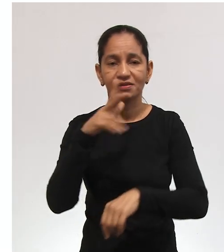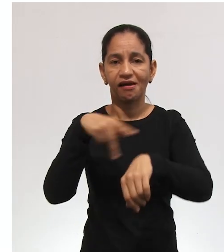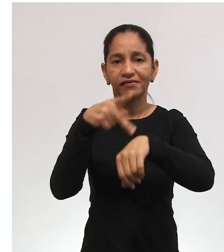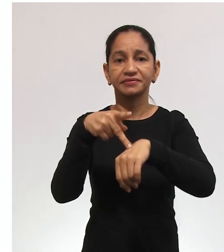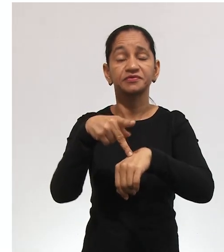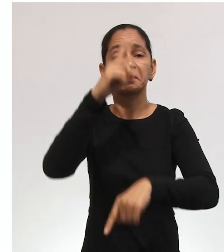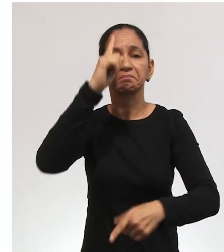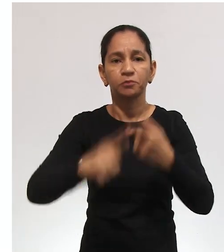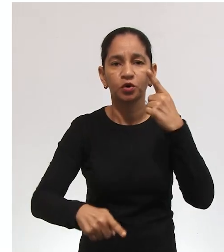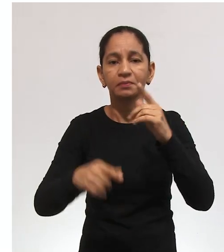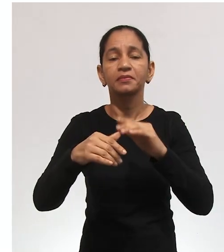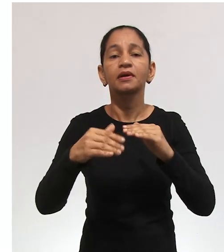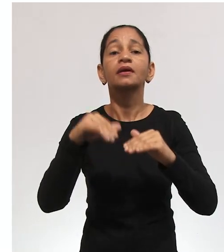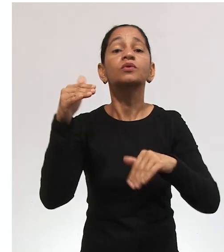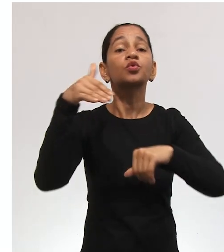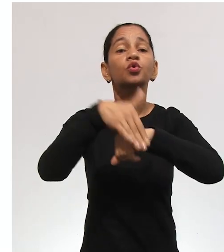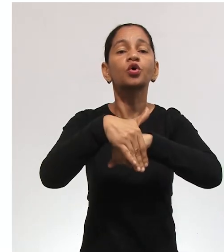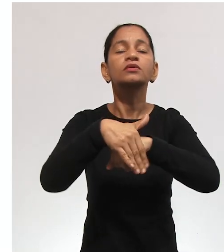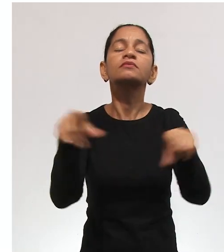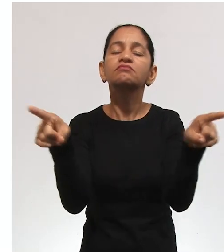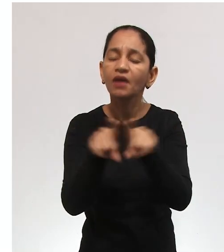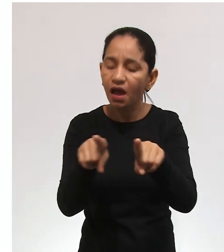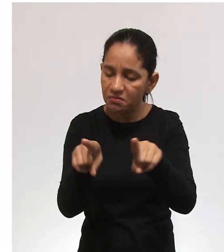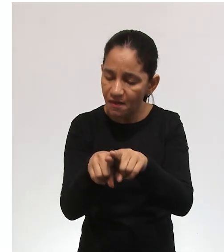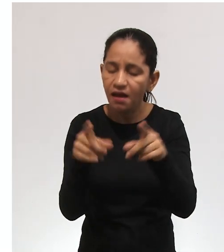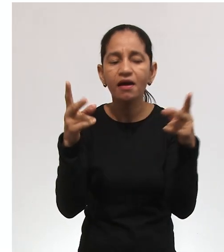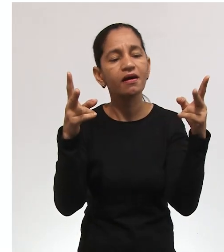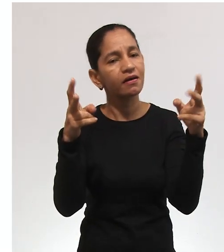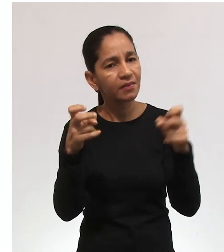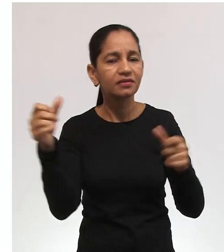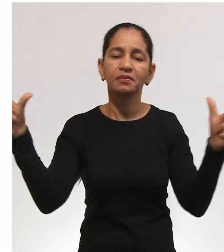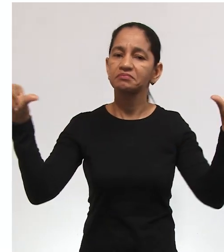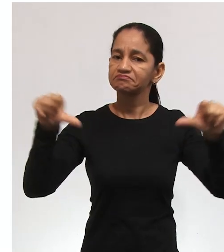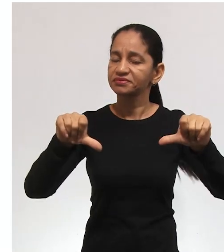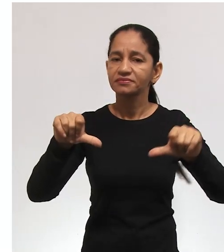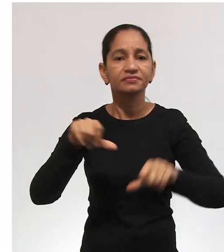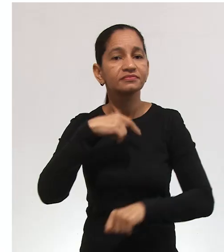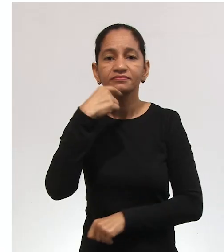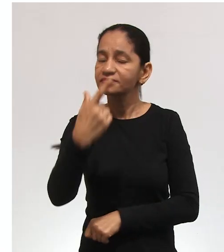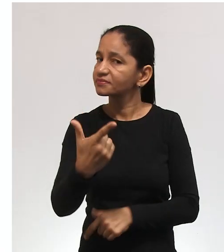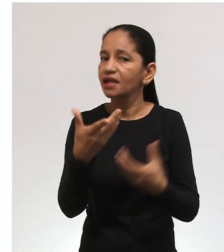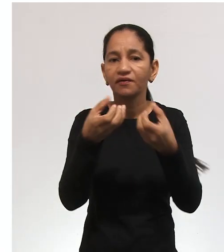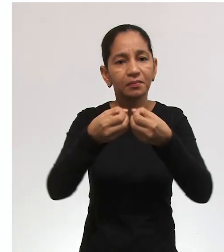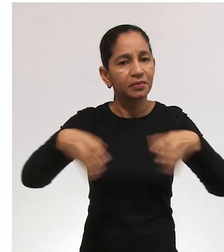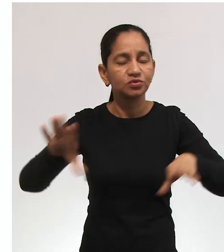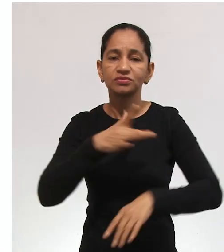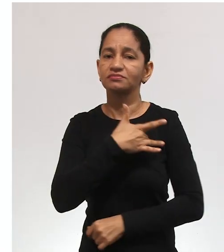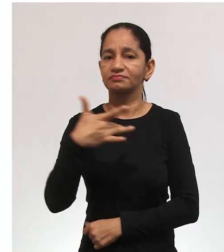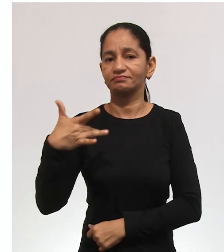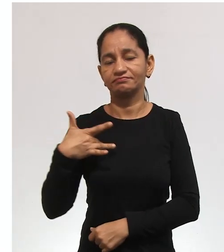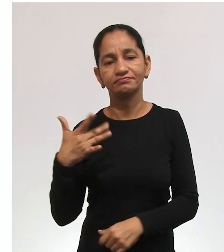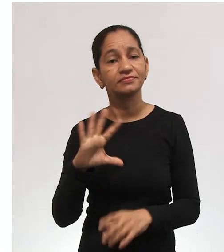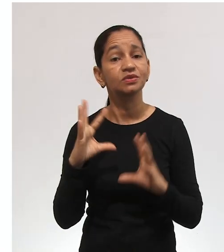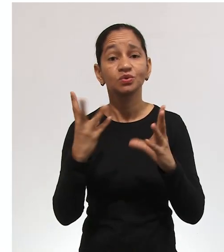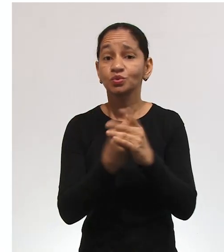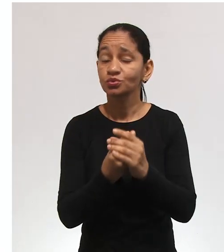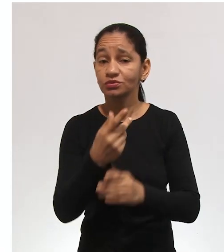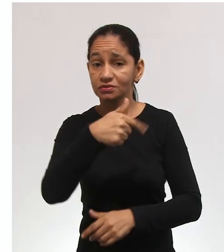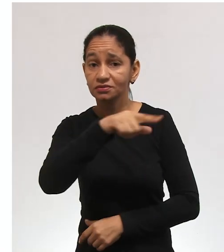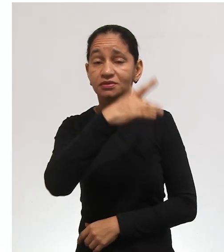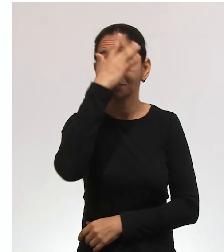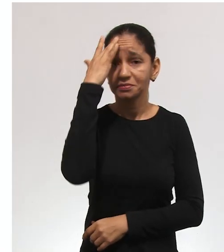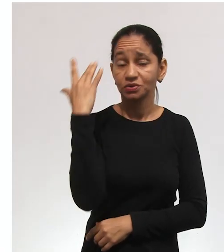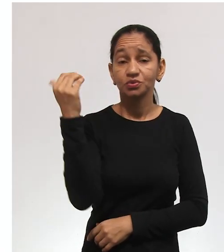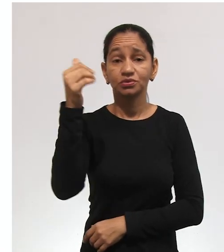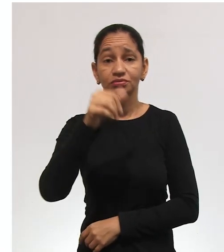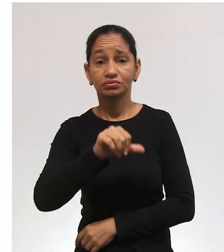foi proibido o trabalho noturno, porque se percebeu que era um trabalho muito prejudicial à saúde do trabalhador e